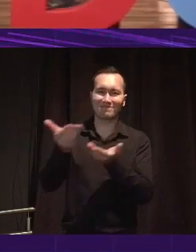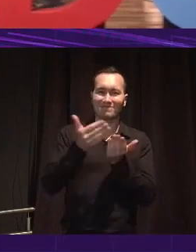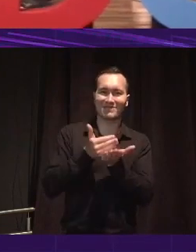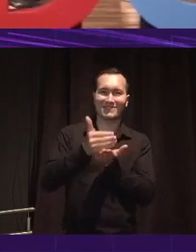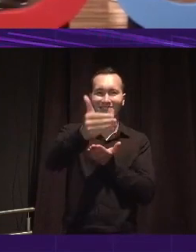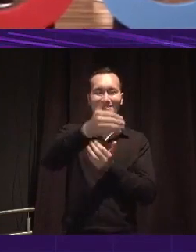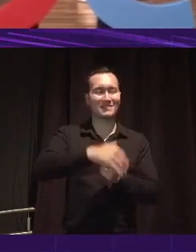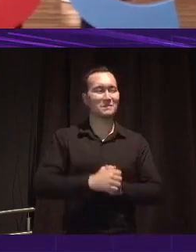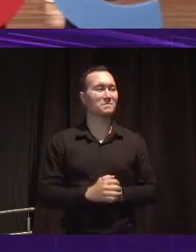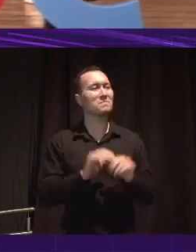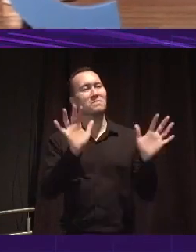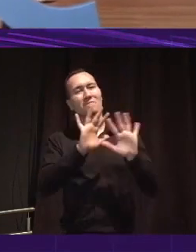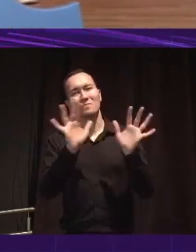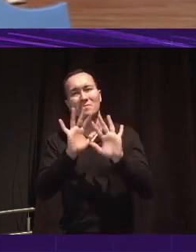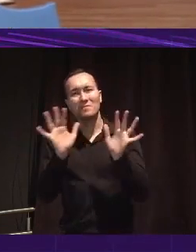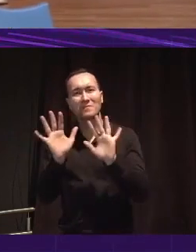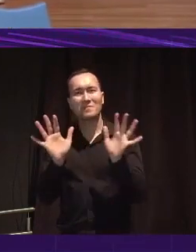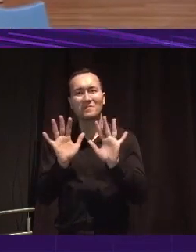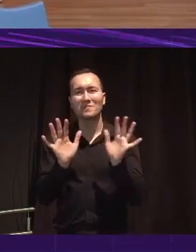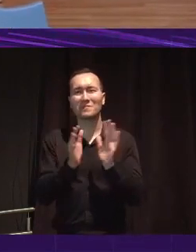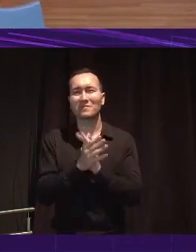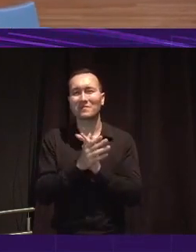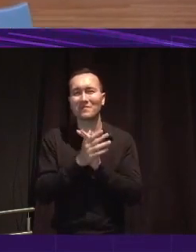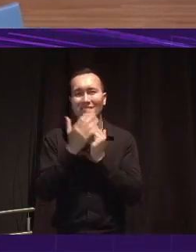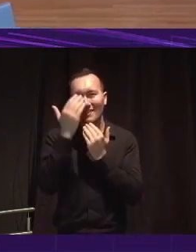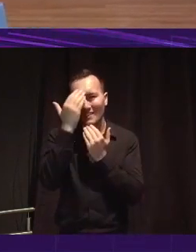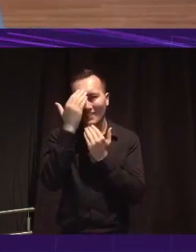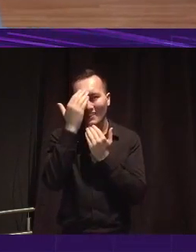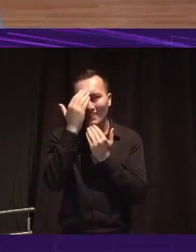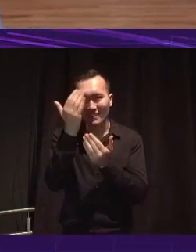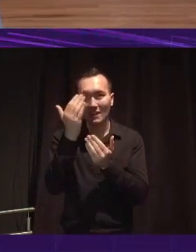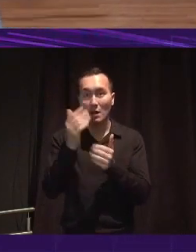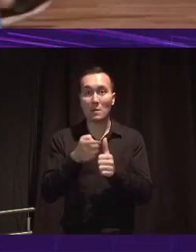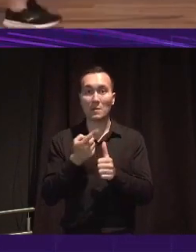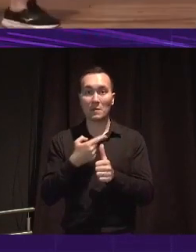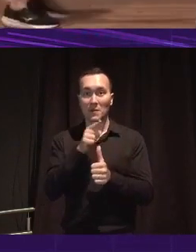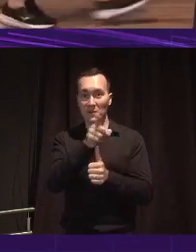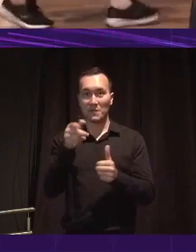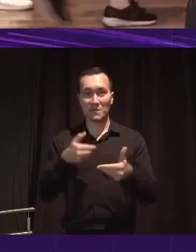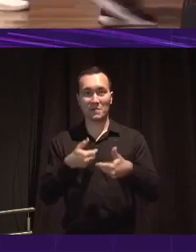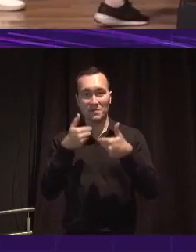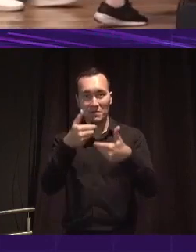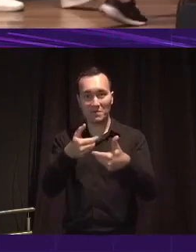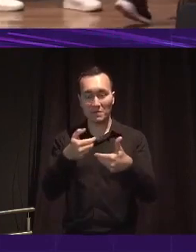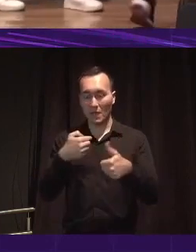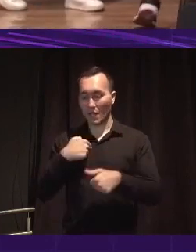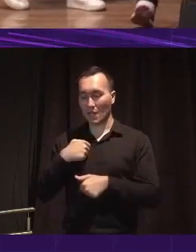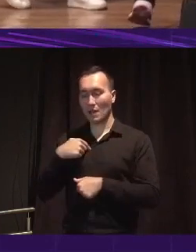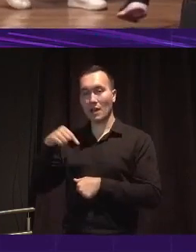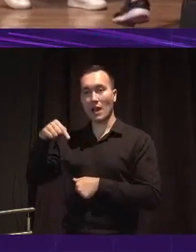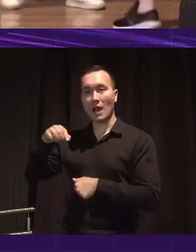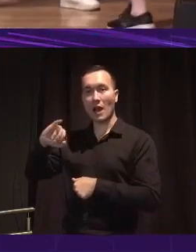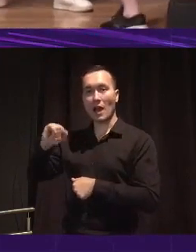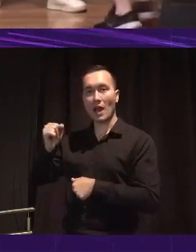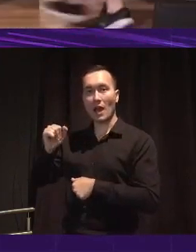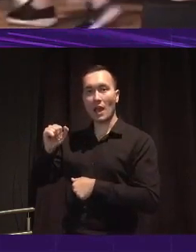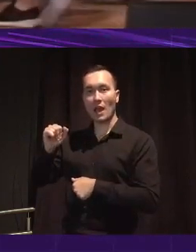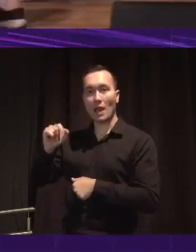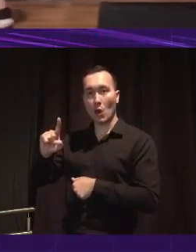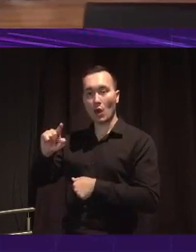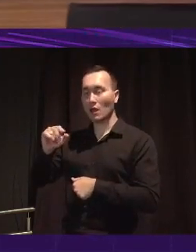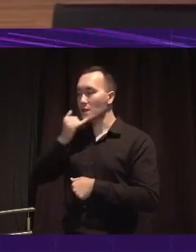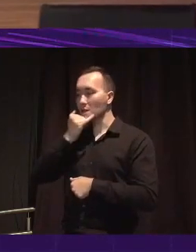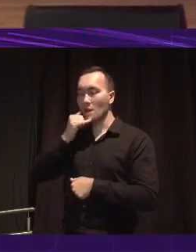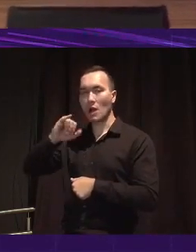Olá, olá, pessoal. Brigadão aí primeiro pelo convite. Eu acho que tanto para mim quanto para a Julieta é uma honra a gente poder palestrar